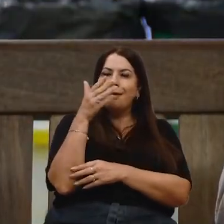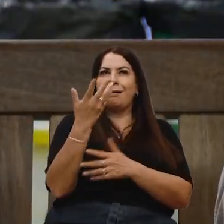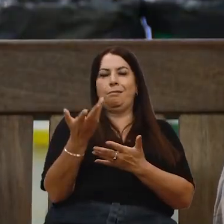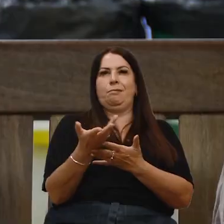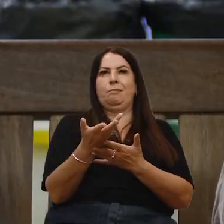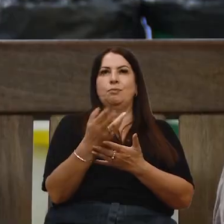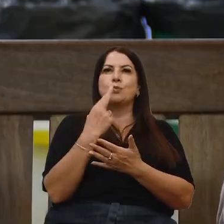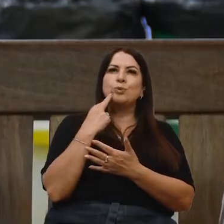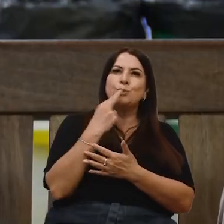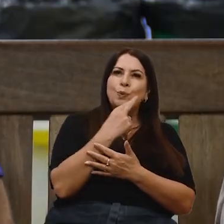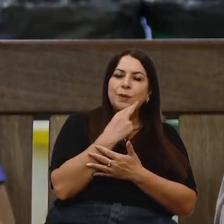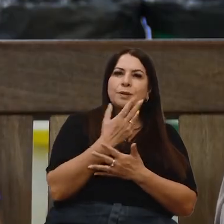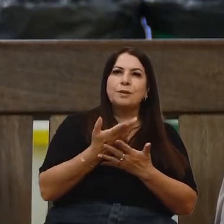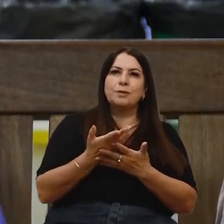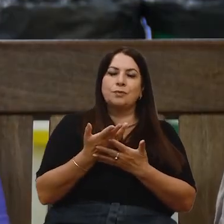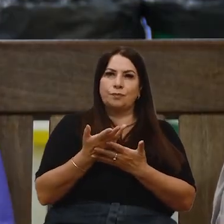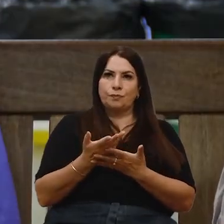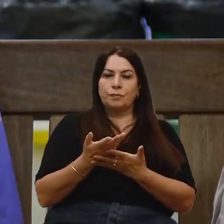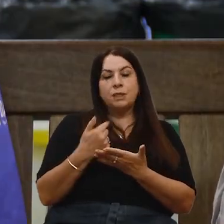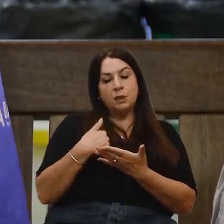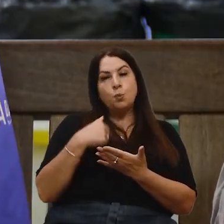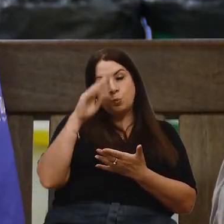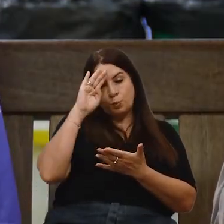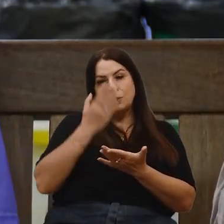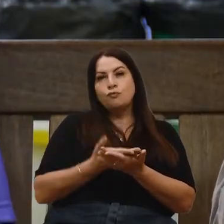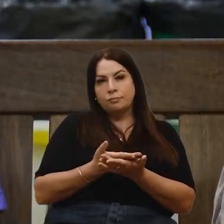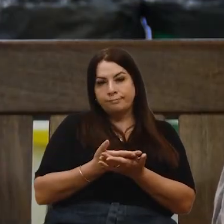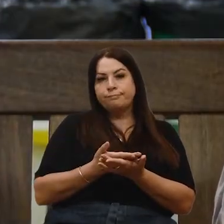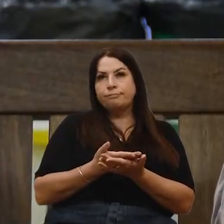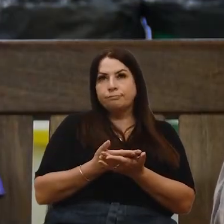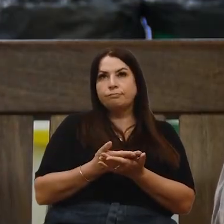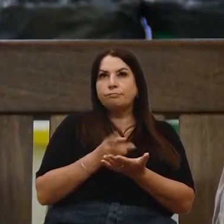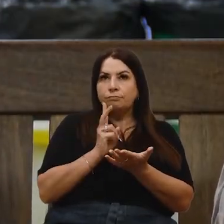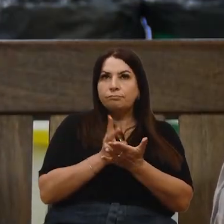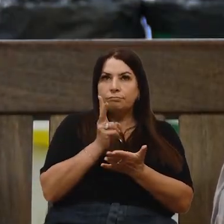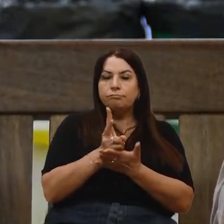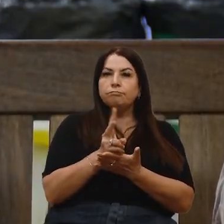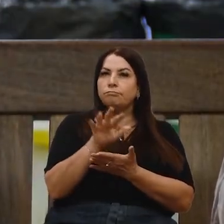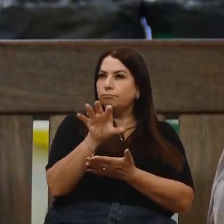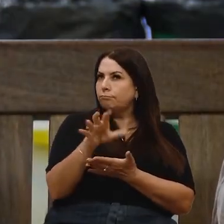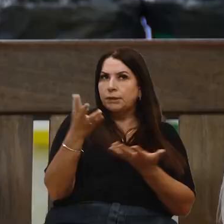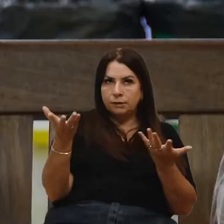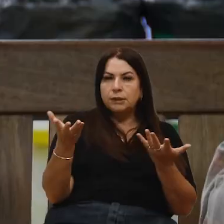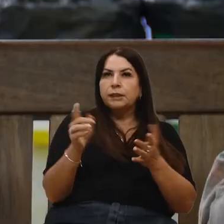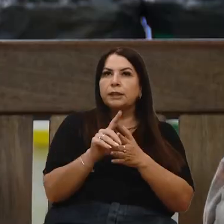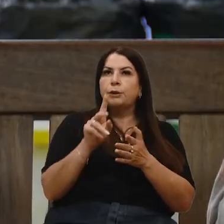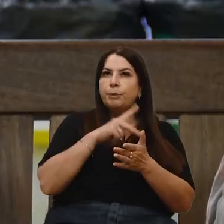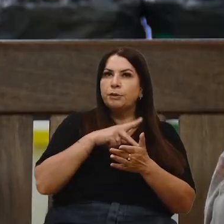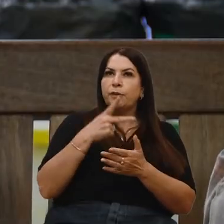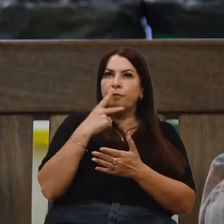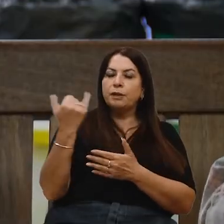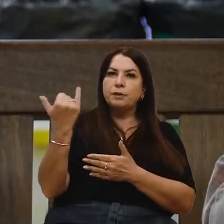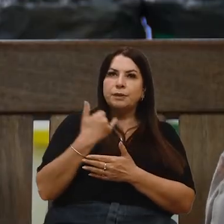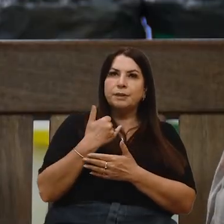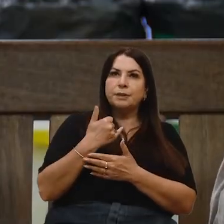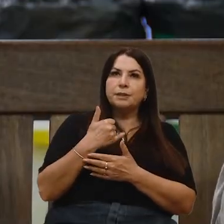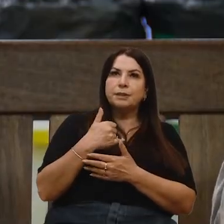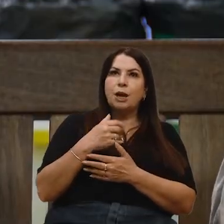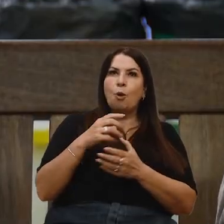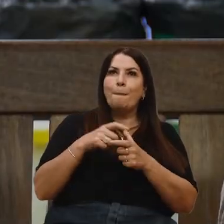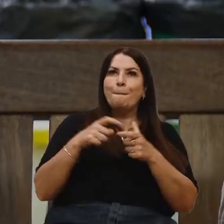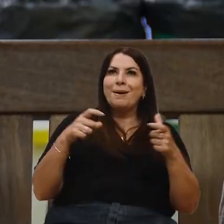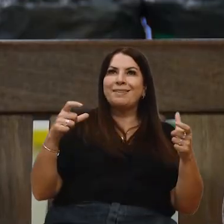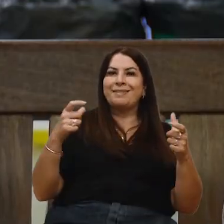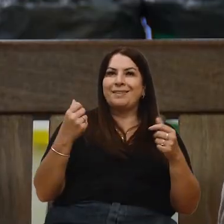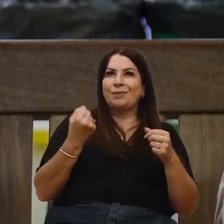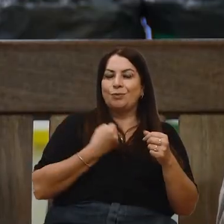hoteleira, dos restaurantes. E eu acredito que se continuar nesse ritmo, e o presidente já me disse que a tendência é